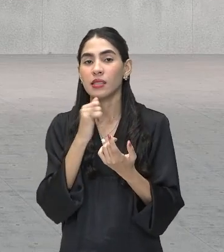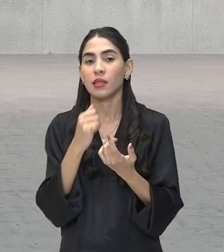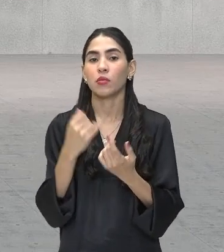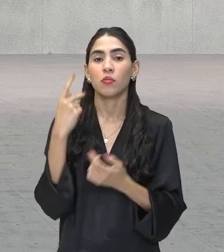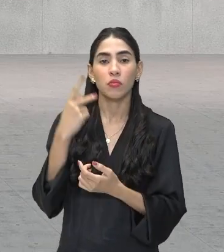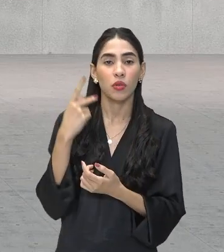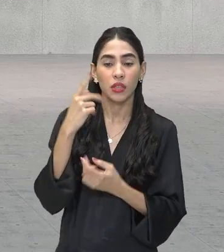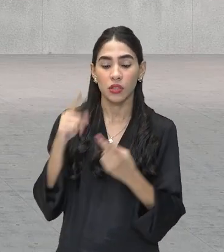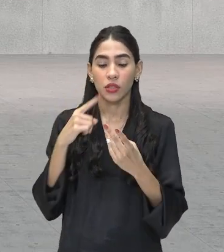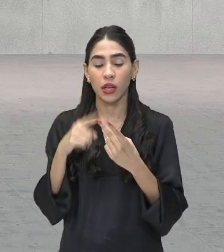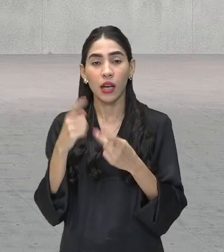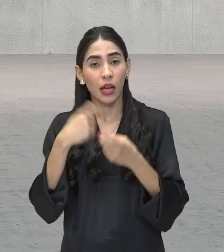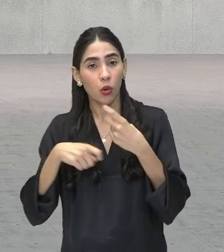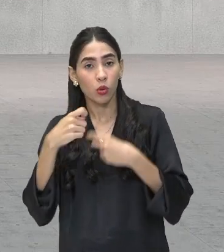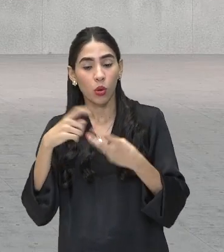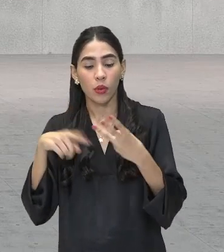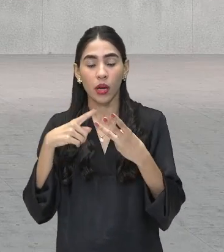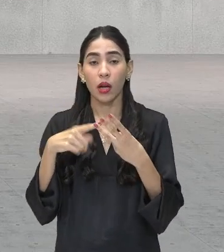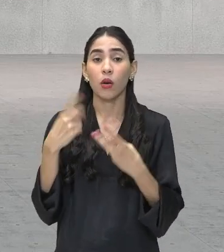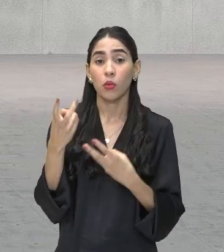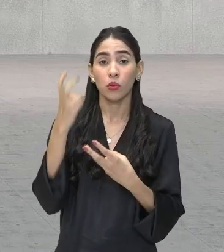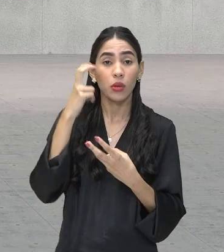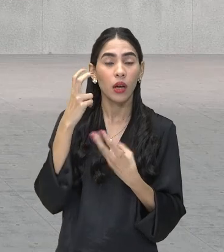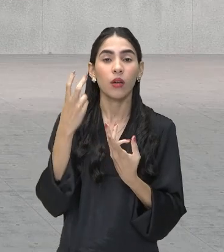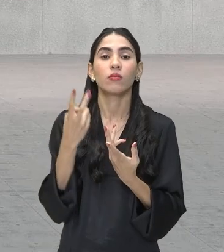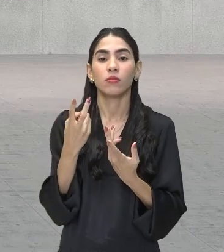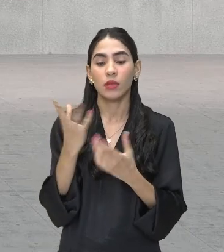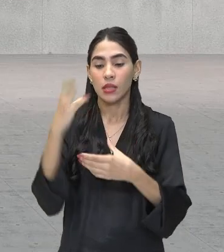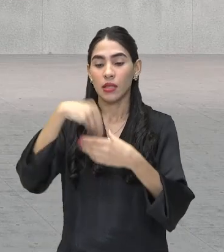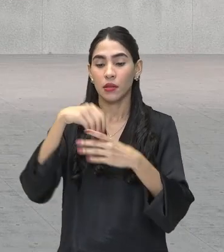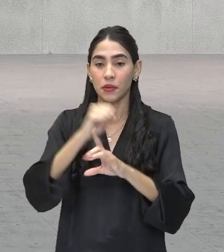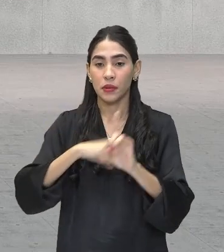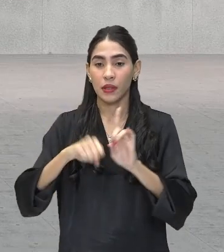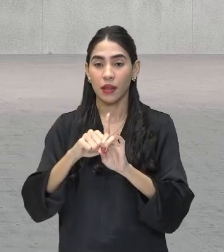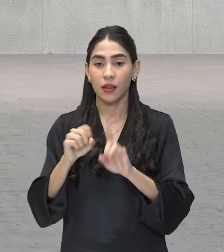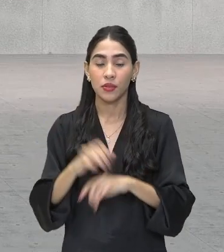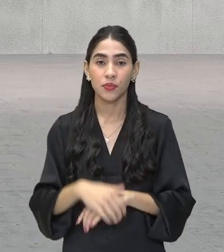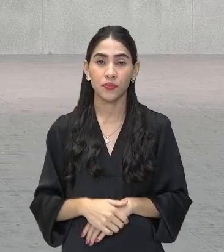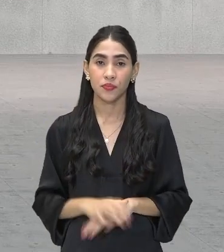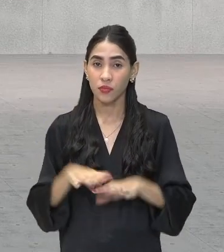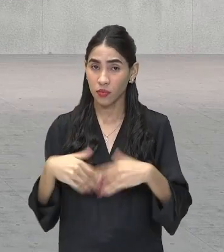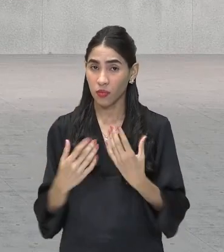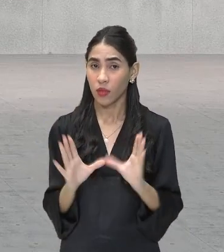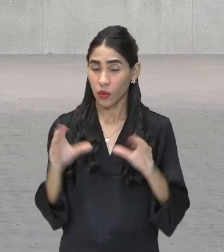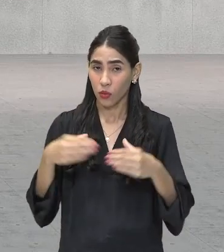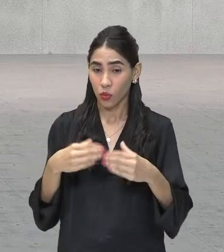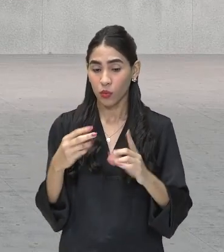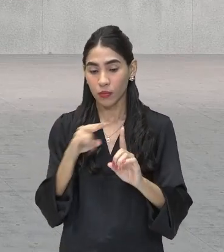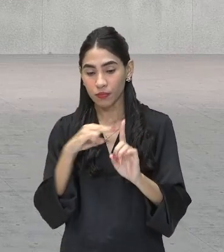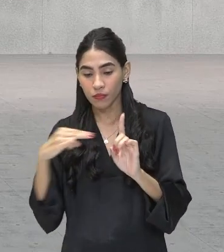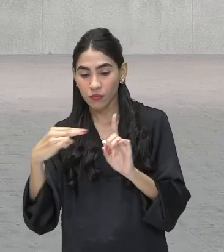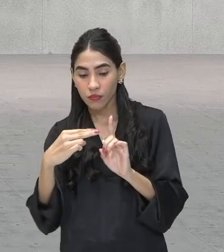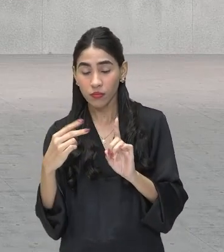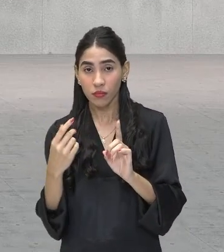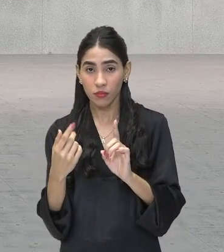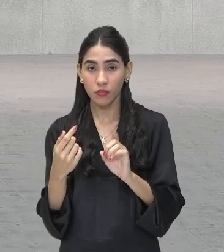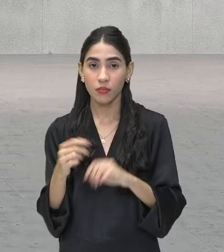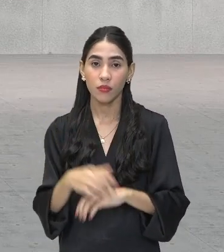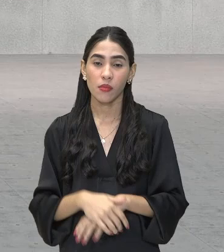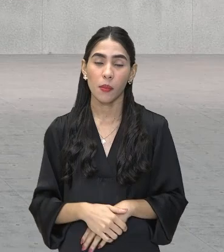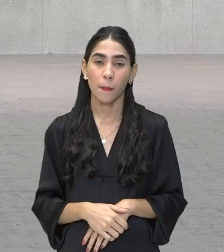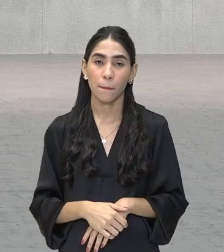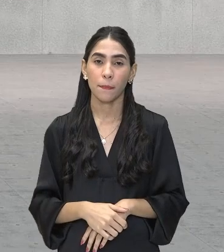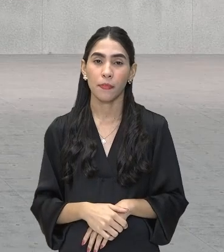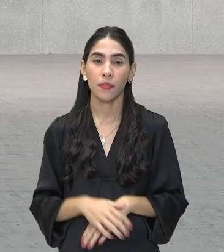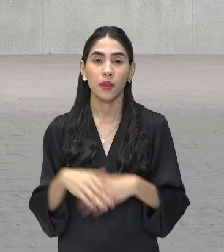políticas, econômicas, culturais que se dão na sociedade. Então, é um grupo que vê dessa maneira. Não,